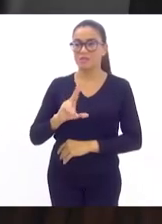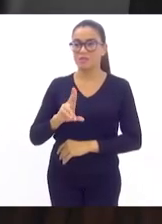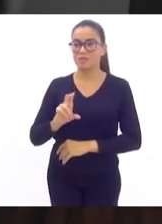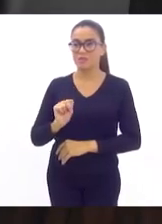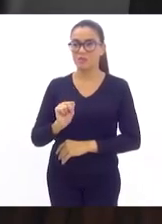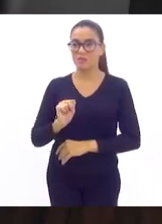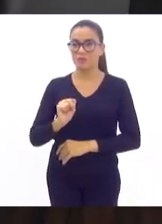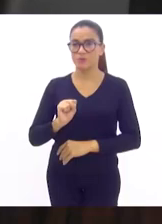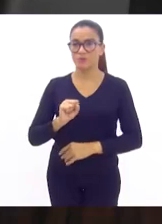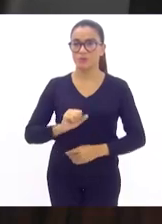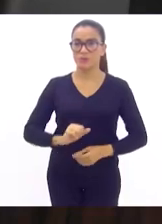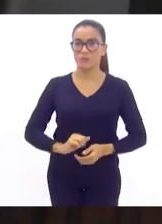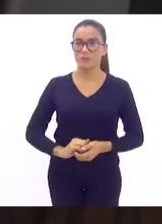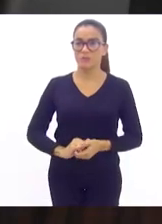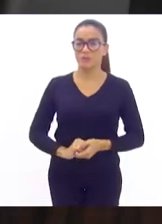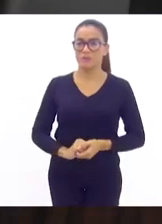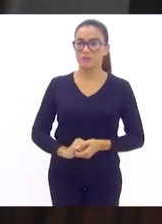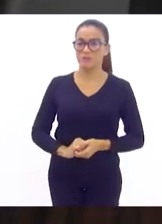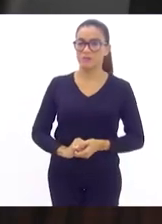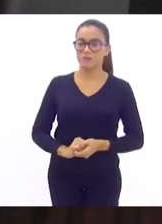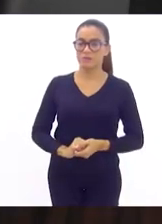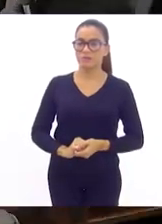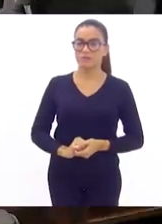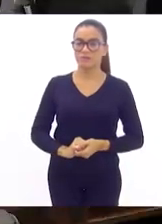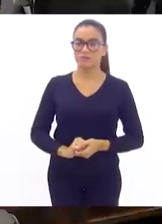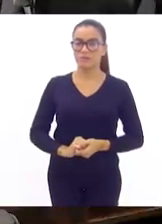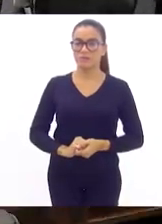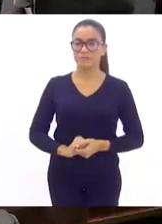aqui. Não.